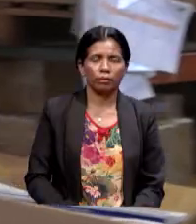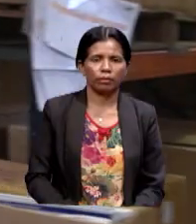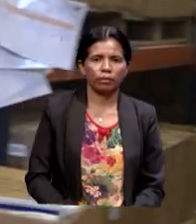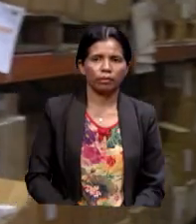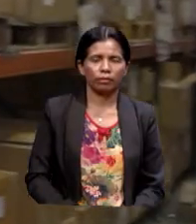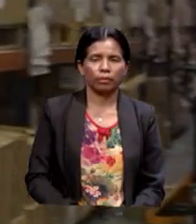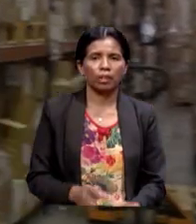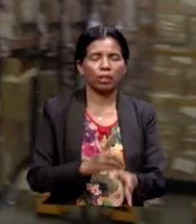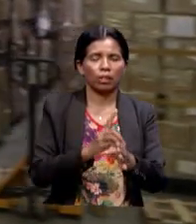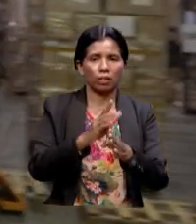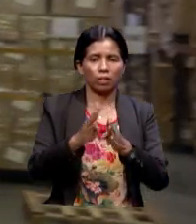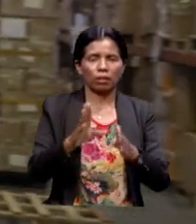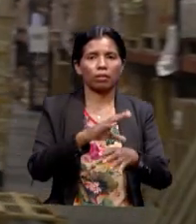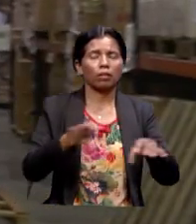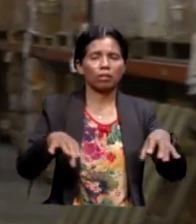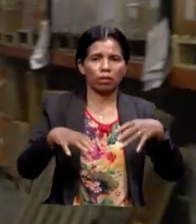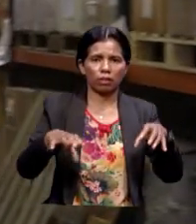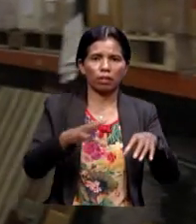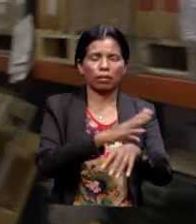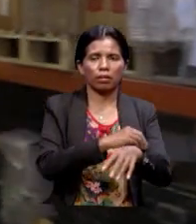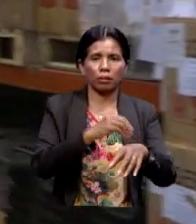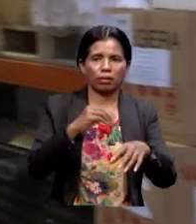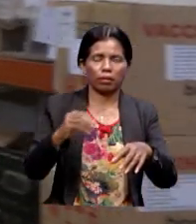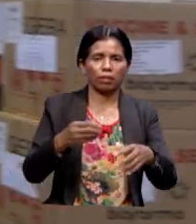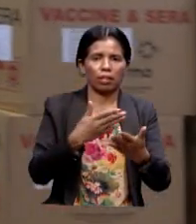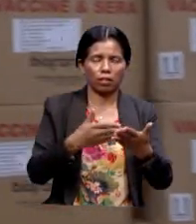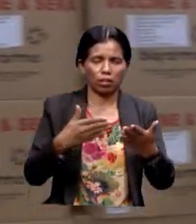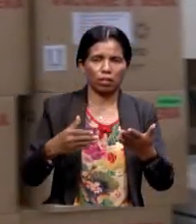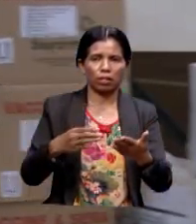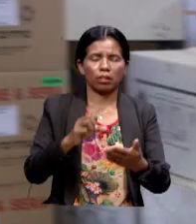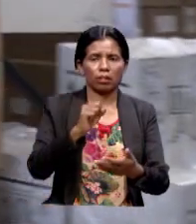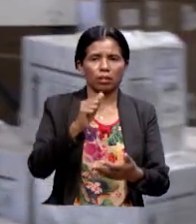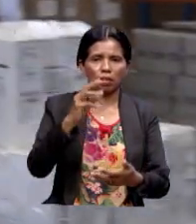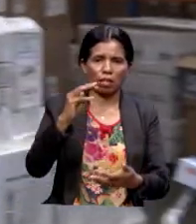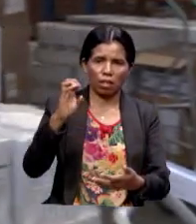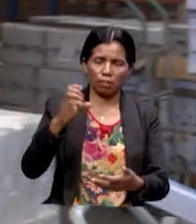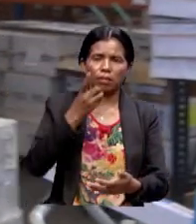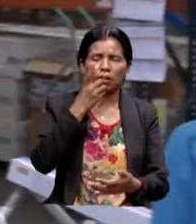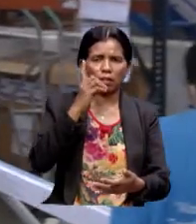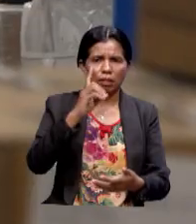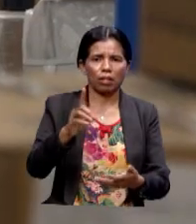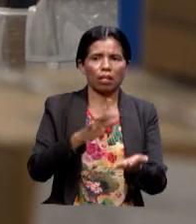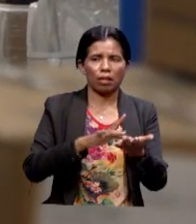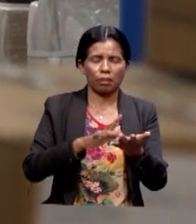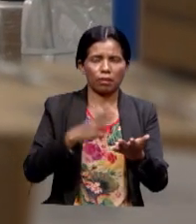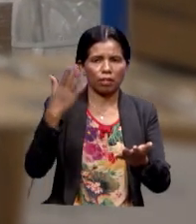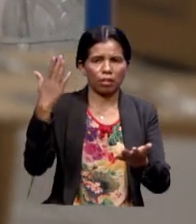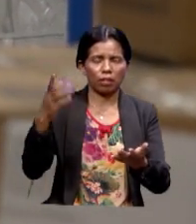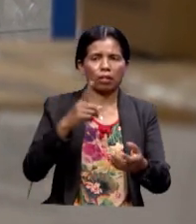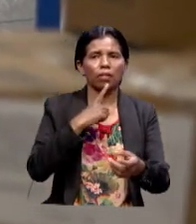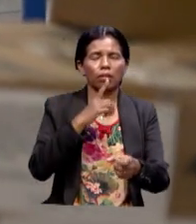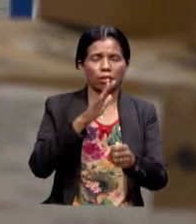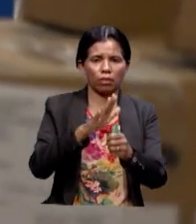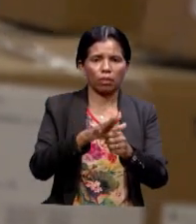Rafa, diretor executivo do Serviço Autônomo Medicamento no Equipamento Saúde, Kassames, declara: estoque em Moro que armazém garante deit